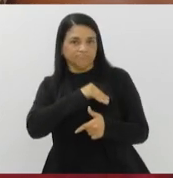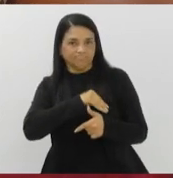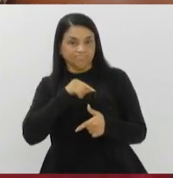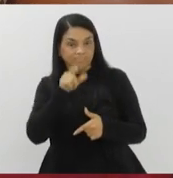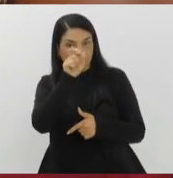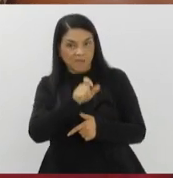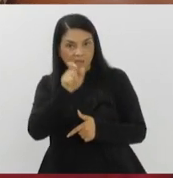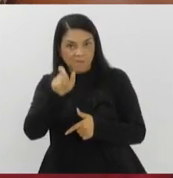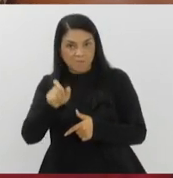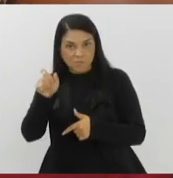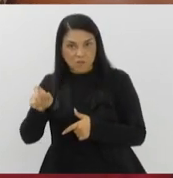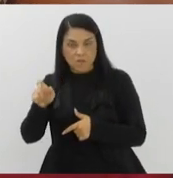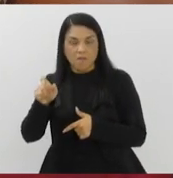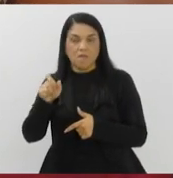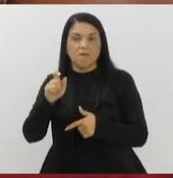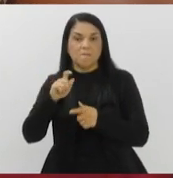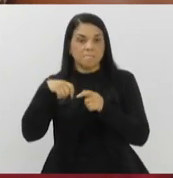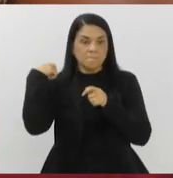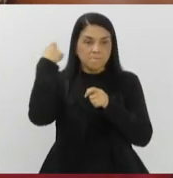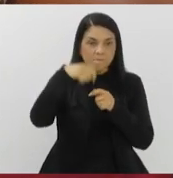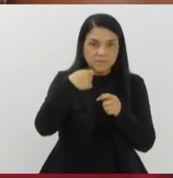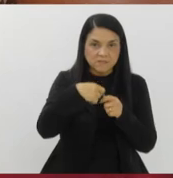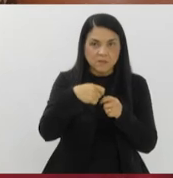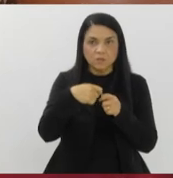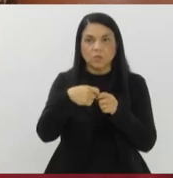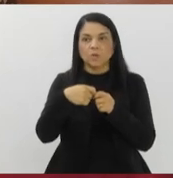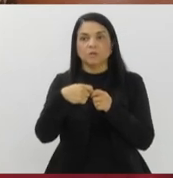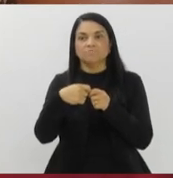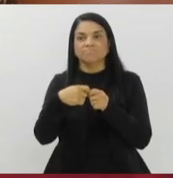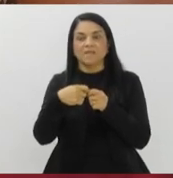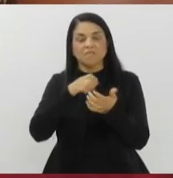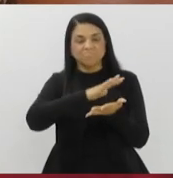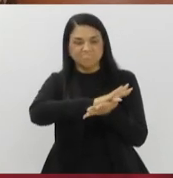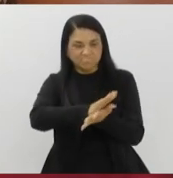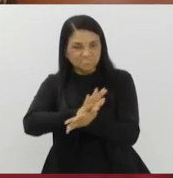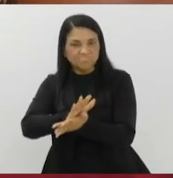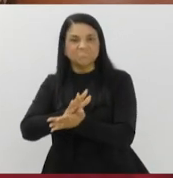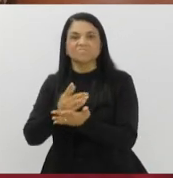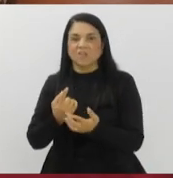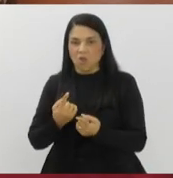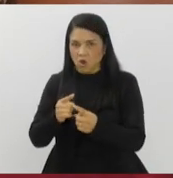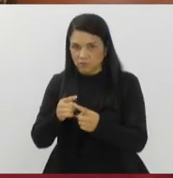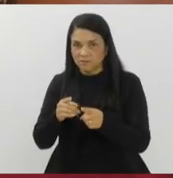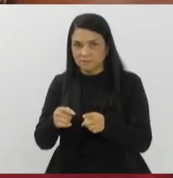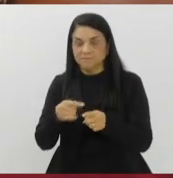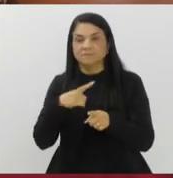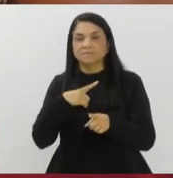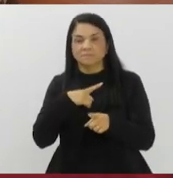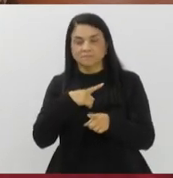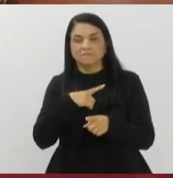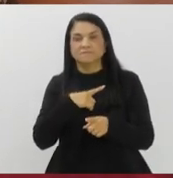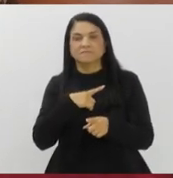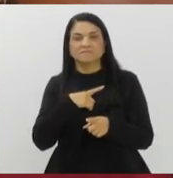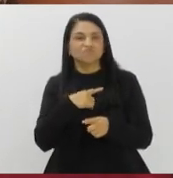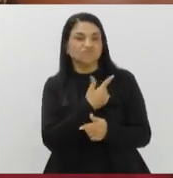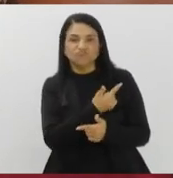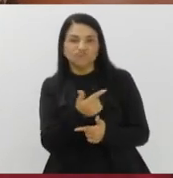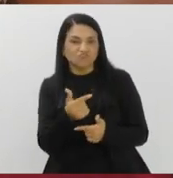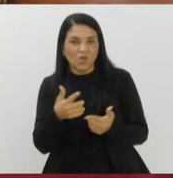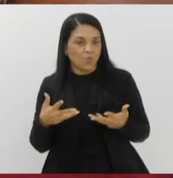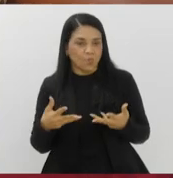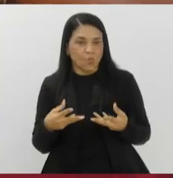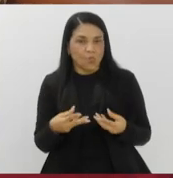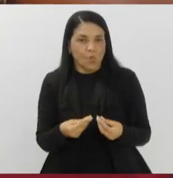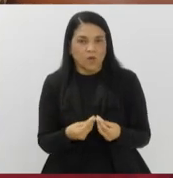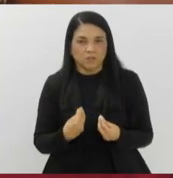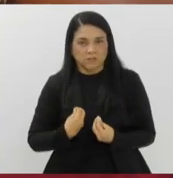pescadora artesanal, ela, como toda mulher, ela é discriminada, né? A gente não tem uma qualidade de